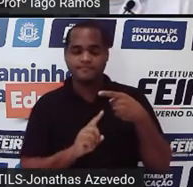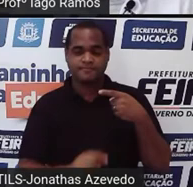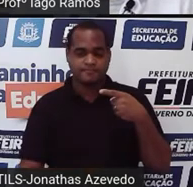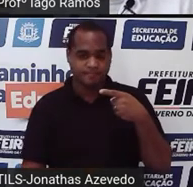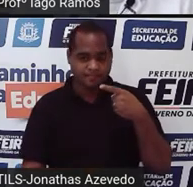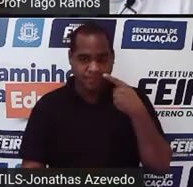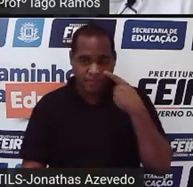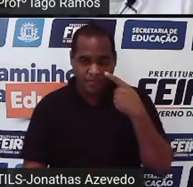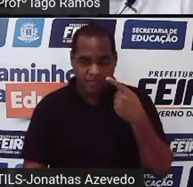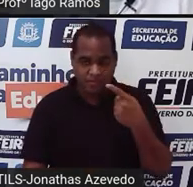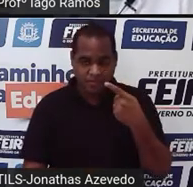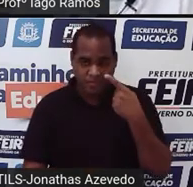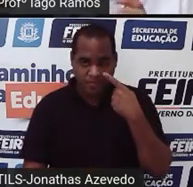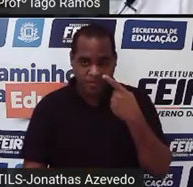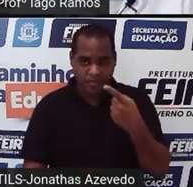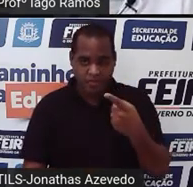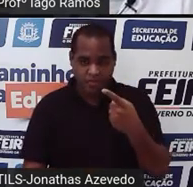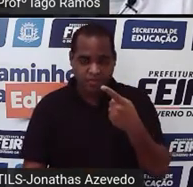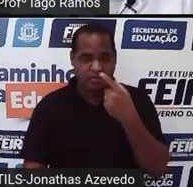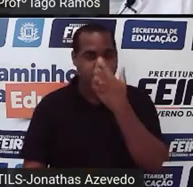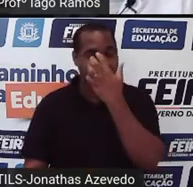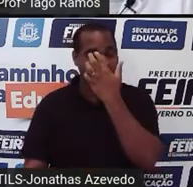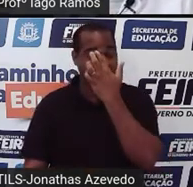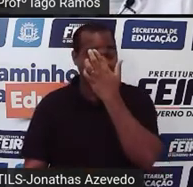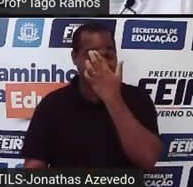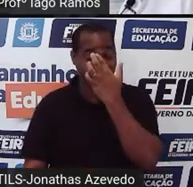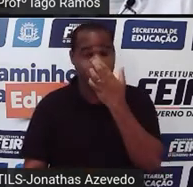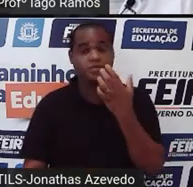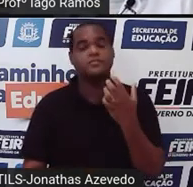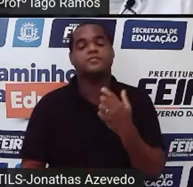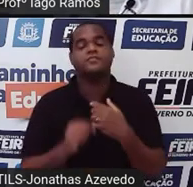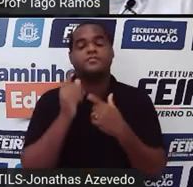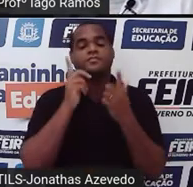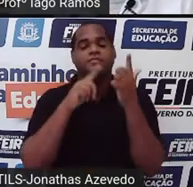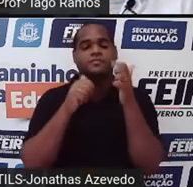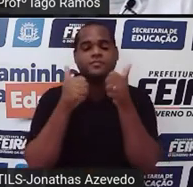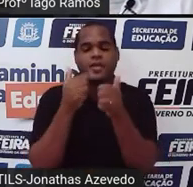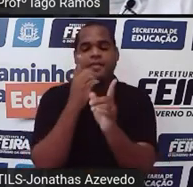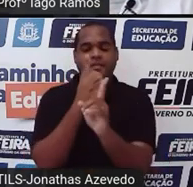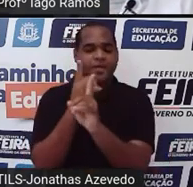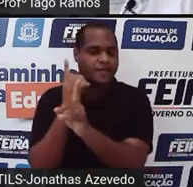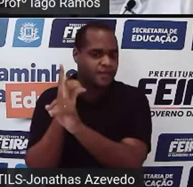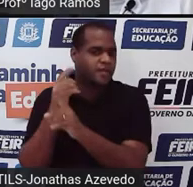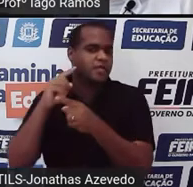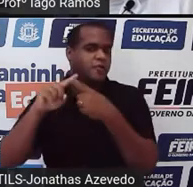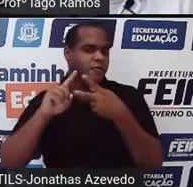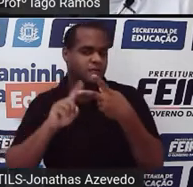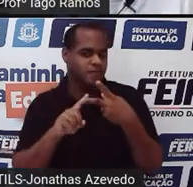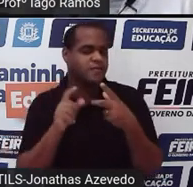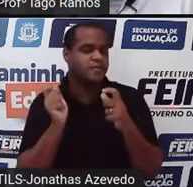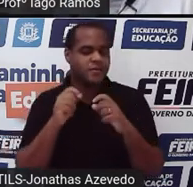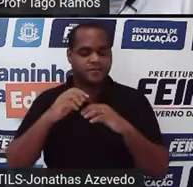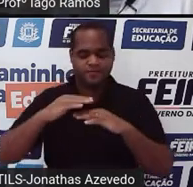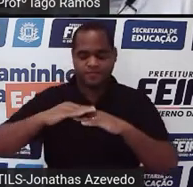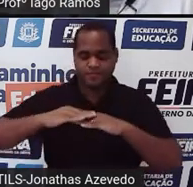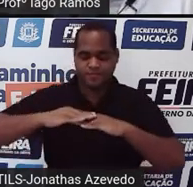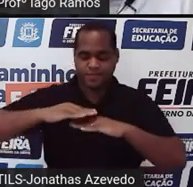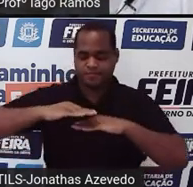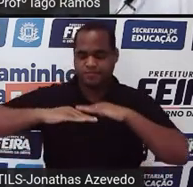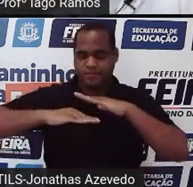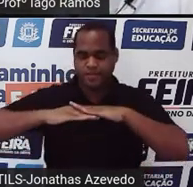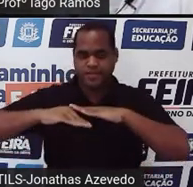foi o seguinte a pilhar os cubinhos de uma forma que a gente acha duas camadas a camada